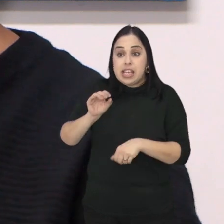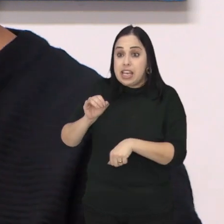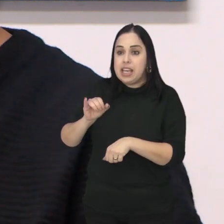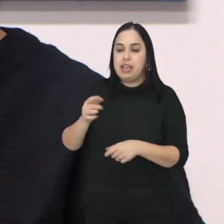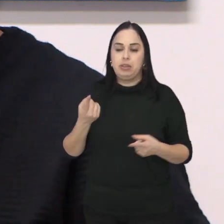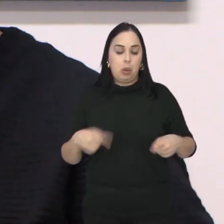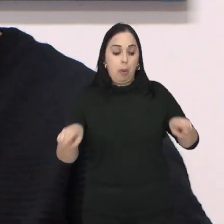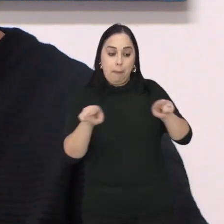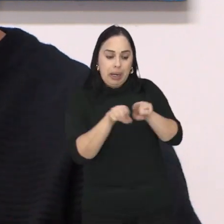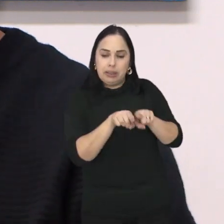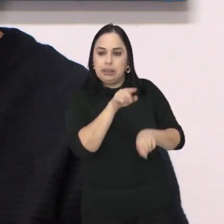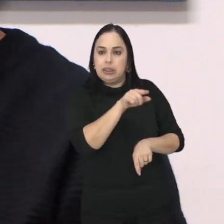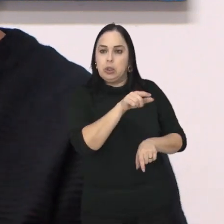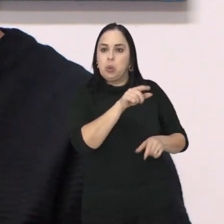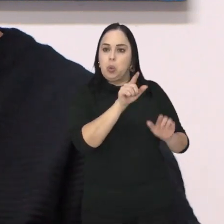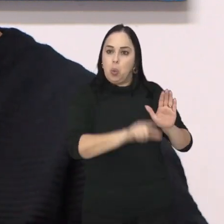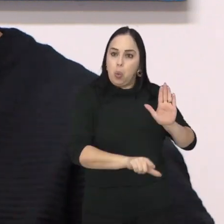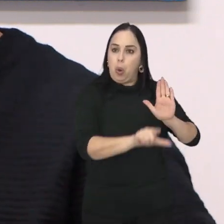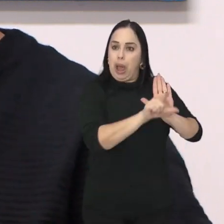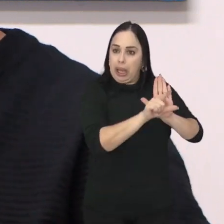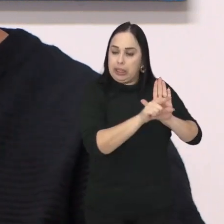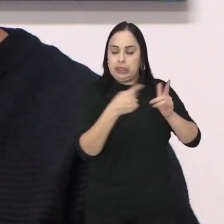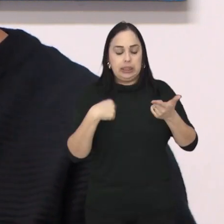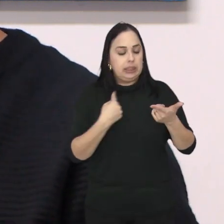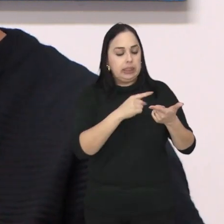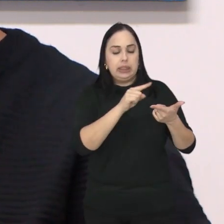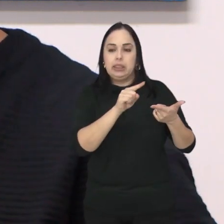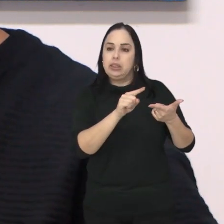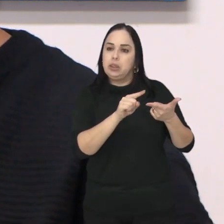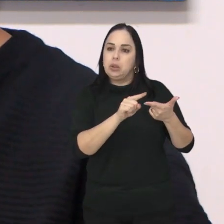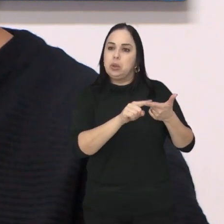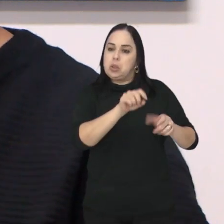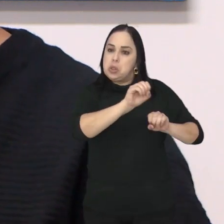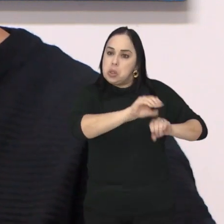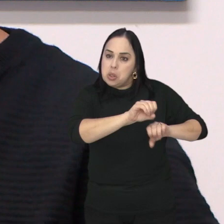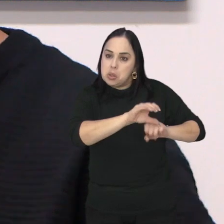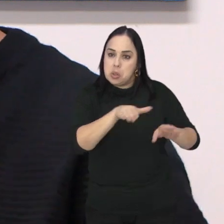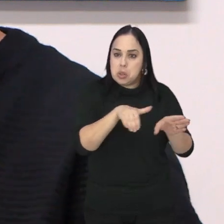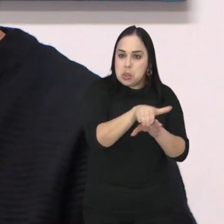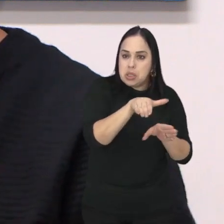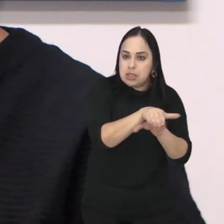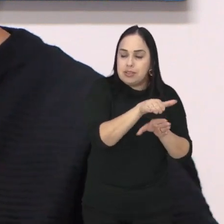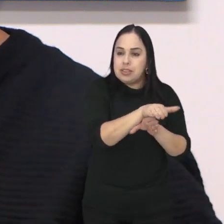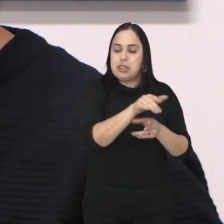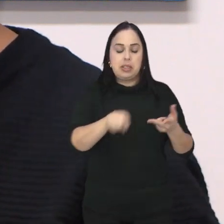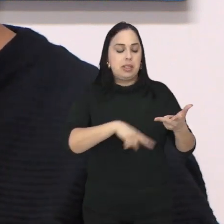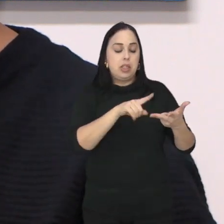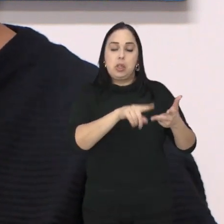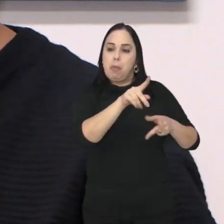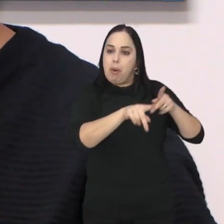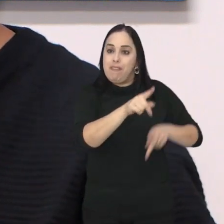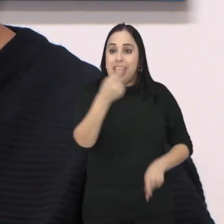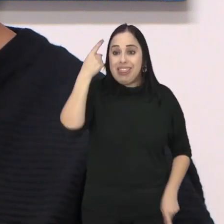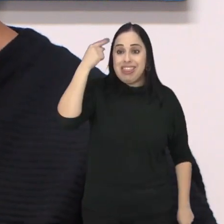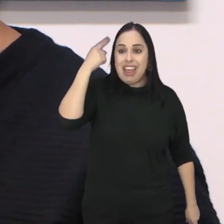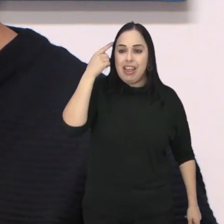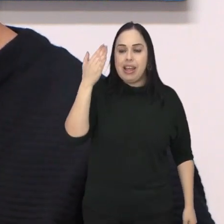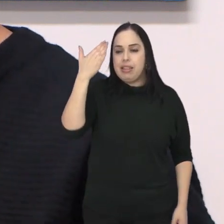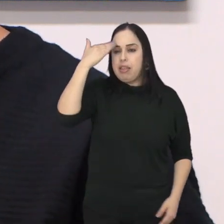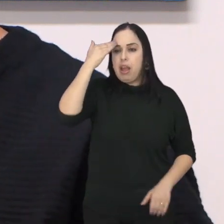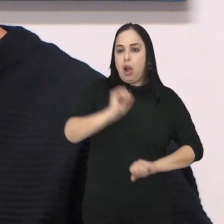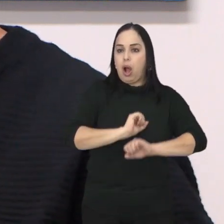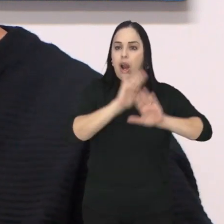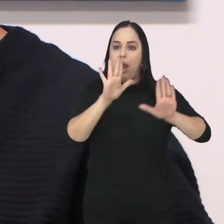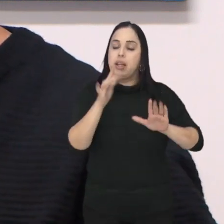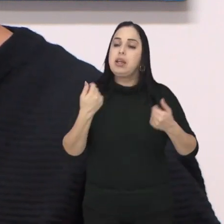se isso não for feito em conjunto, com medidas de educação para o trânsito e maior engajamento da população, para entender